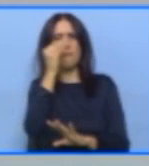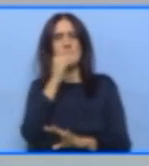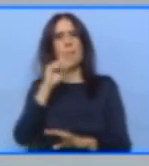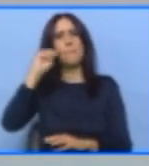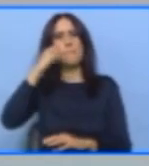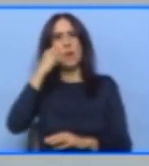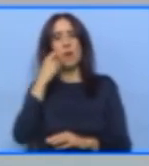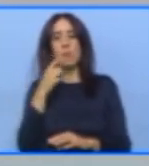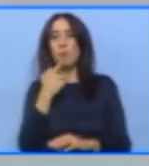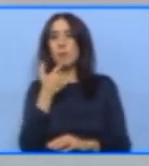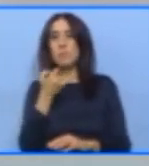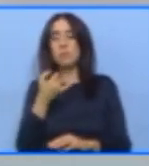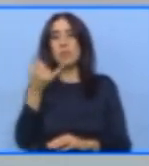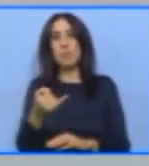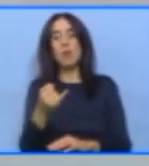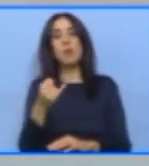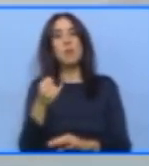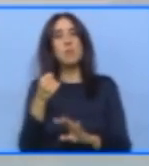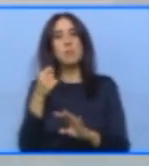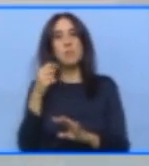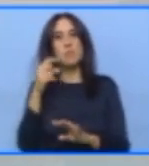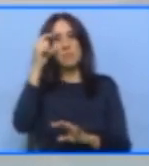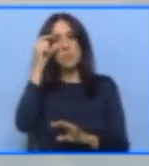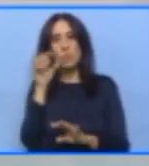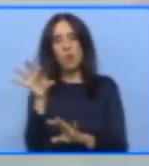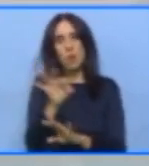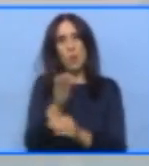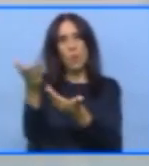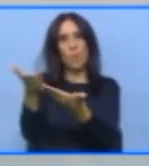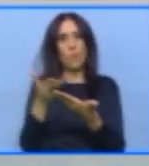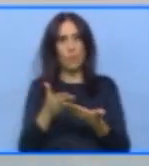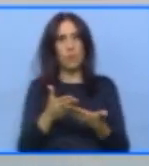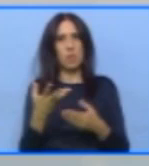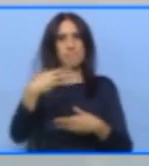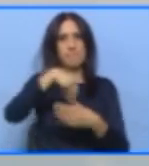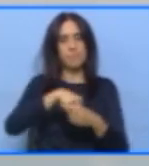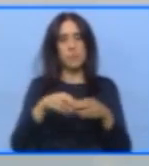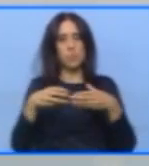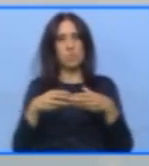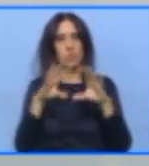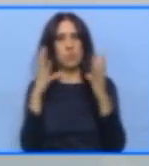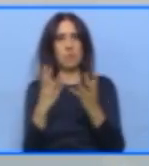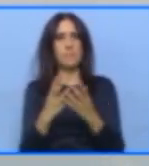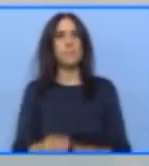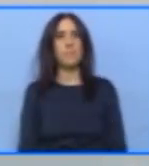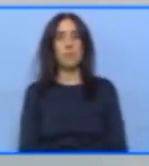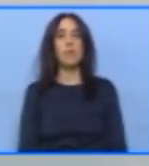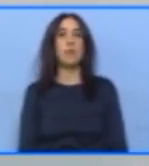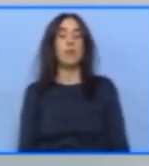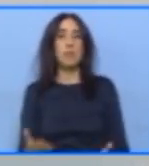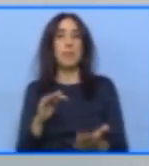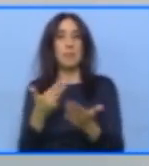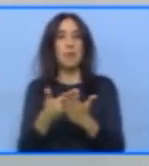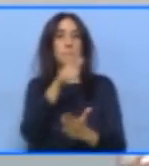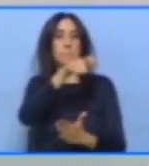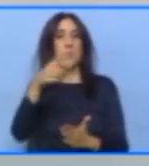Spínola para membro do Conselho de Estado. E todas essas condicionantes levaram a gerarem também leigos mais responsáveis dentro